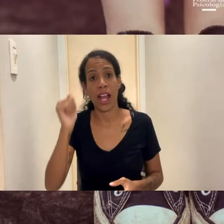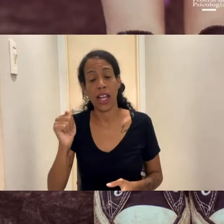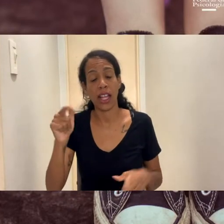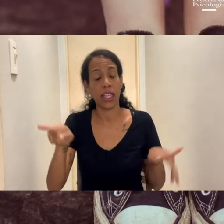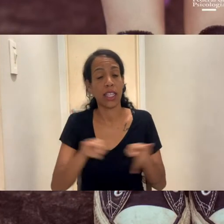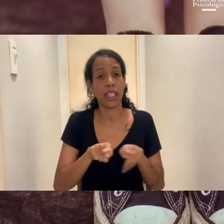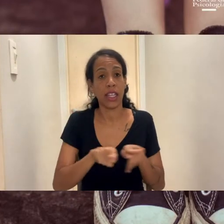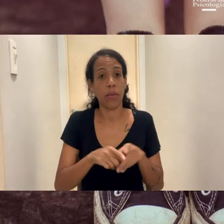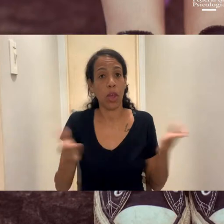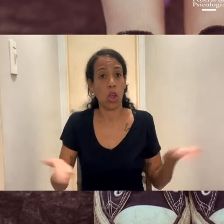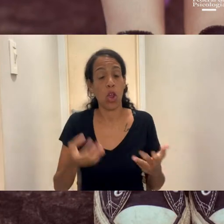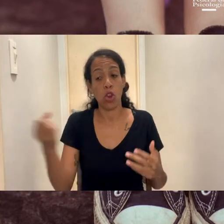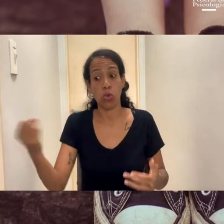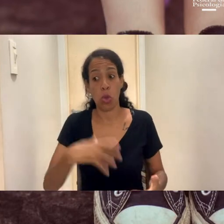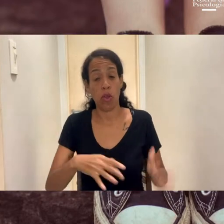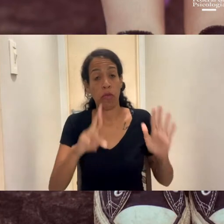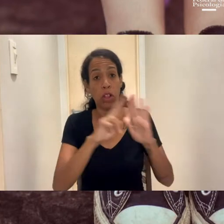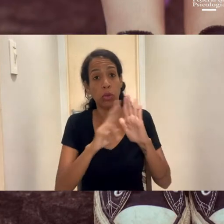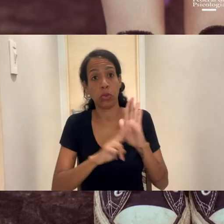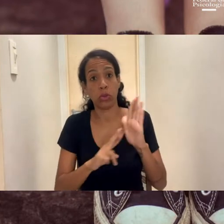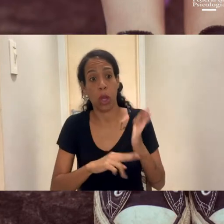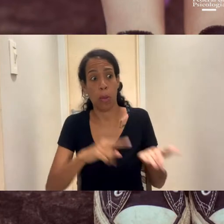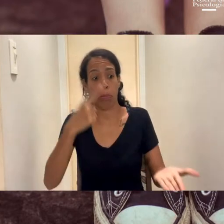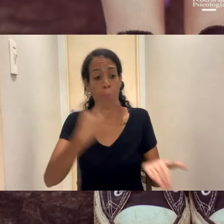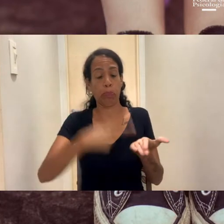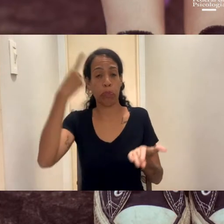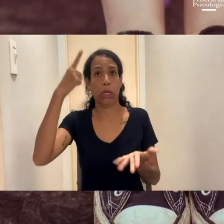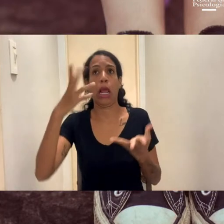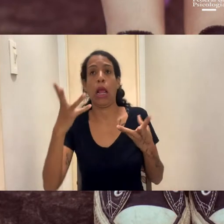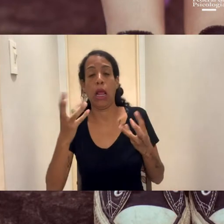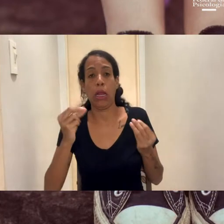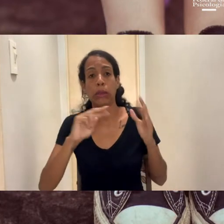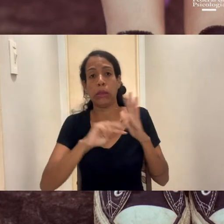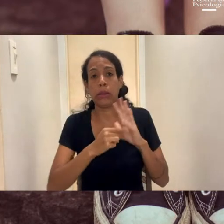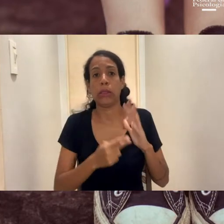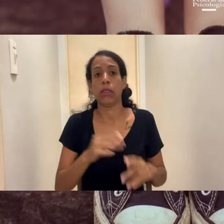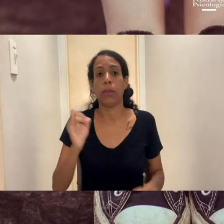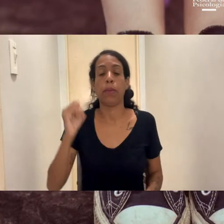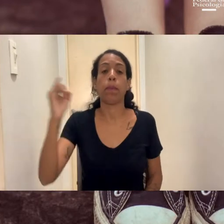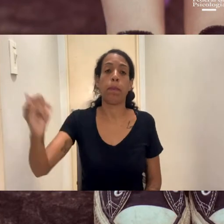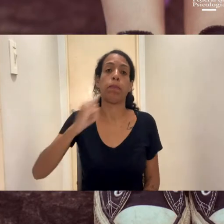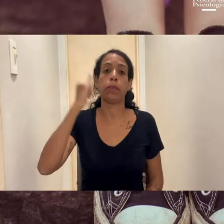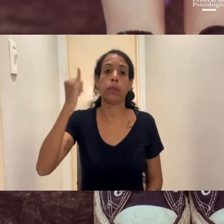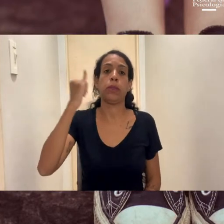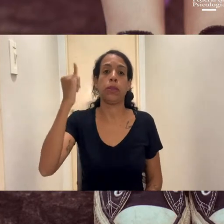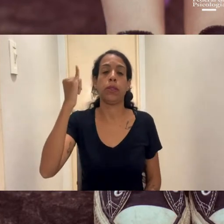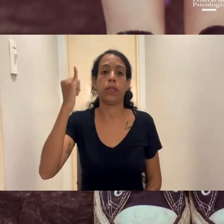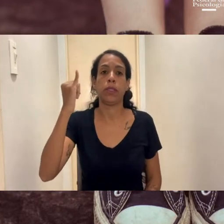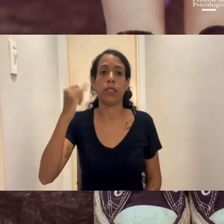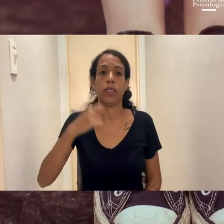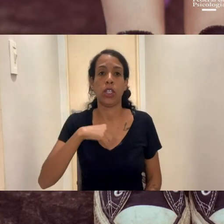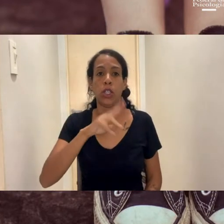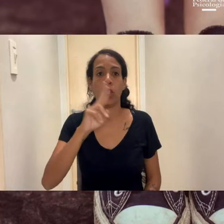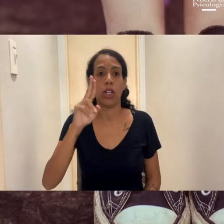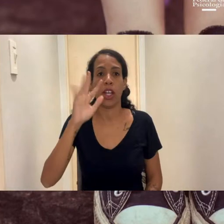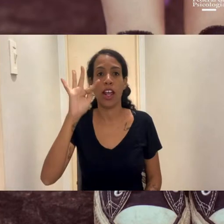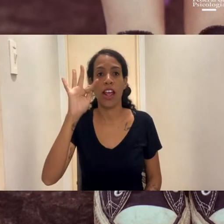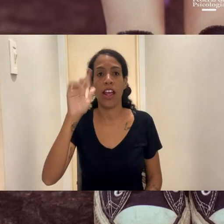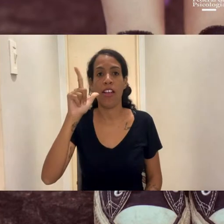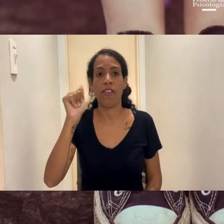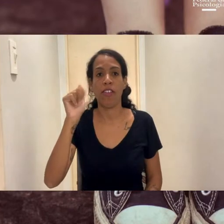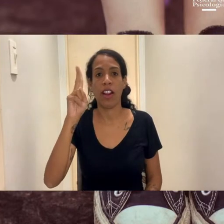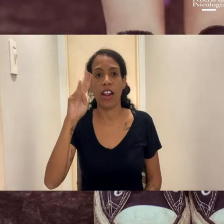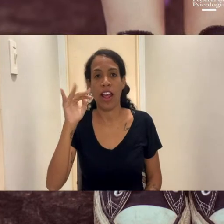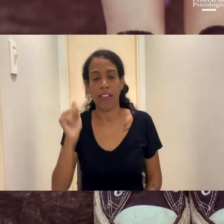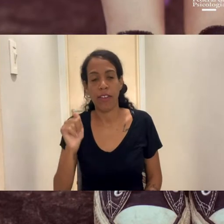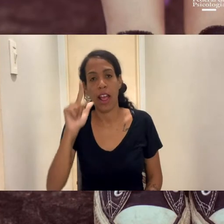lançamento dessa resolução, que é um marco tão significativo, né? Eu sou a Flávia Lisboa, eu sou